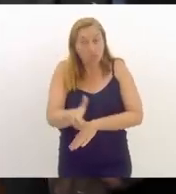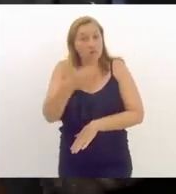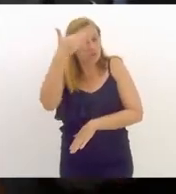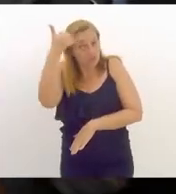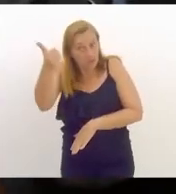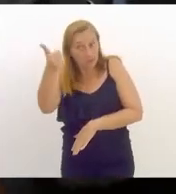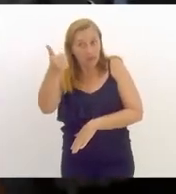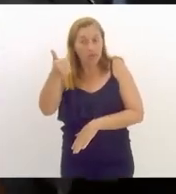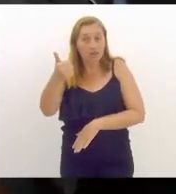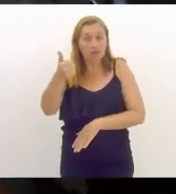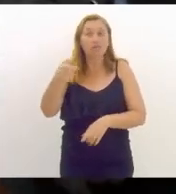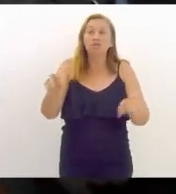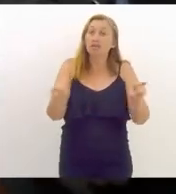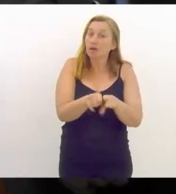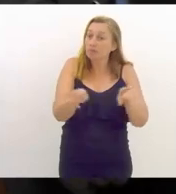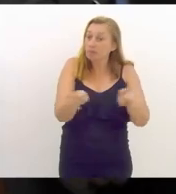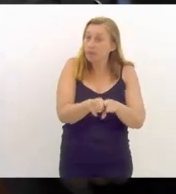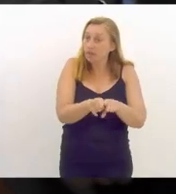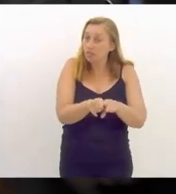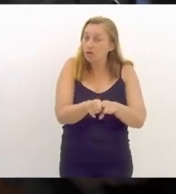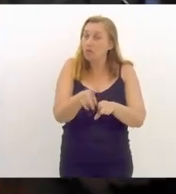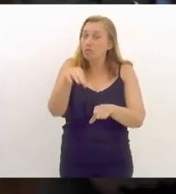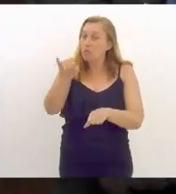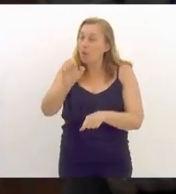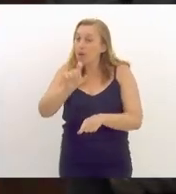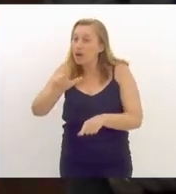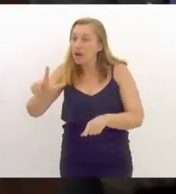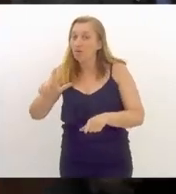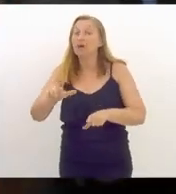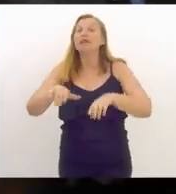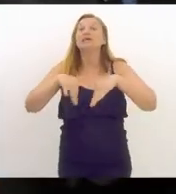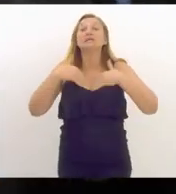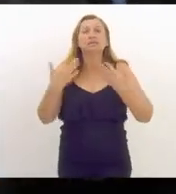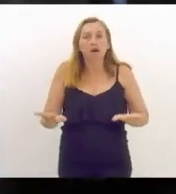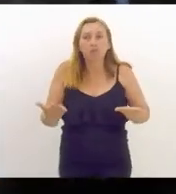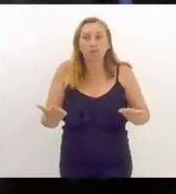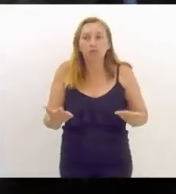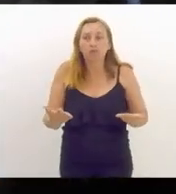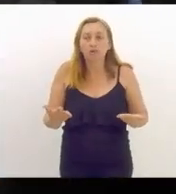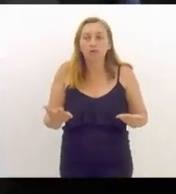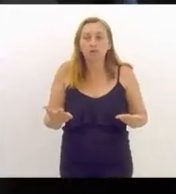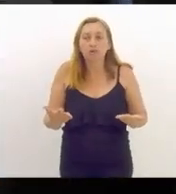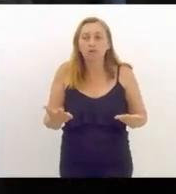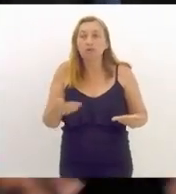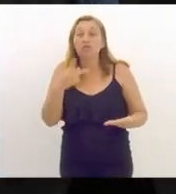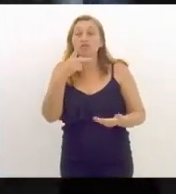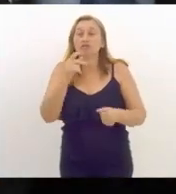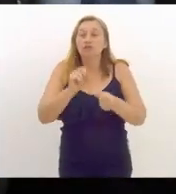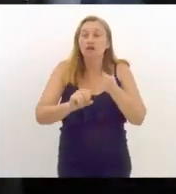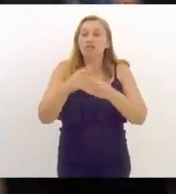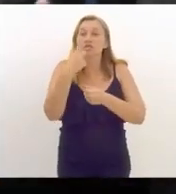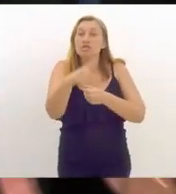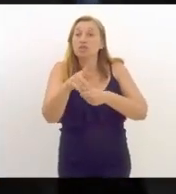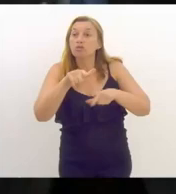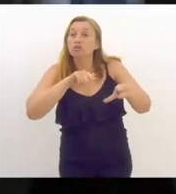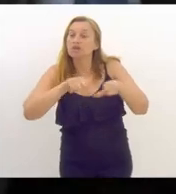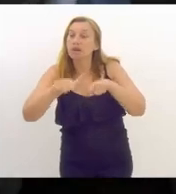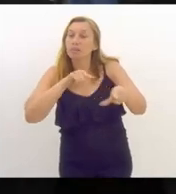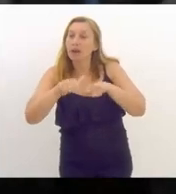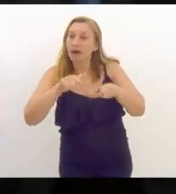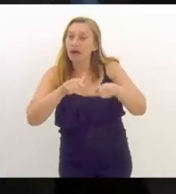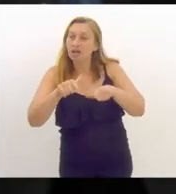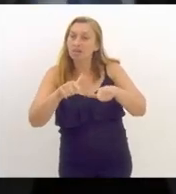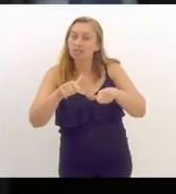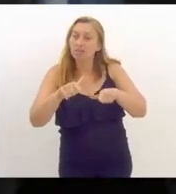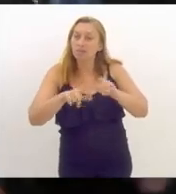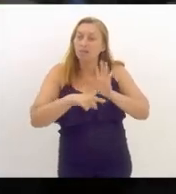e também moral portanto Execute os planos que venham contribuir